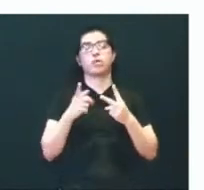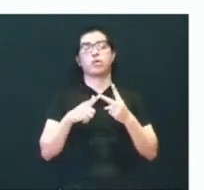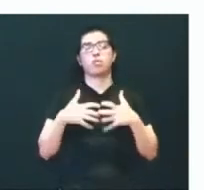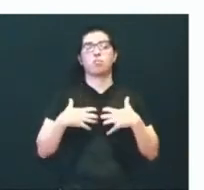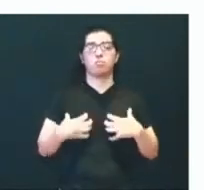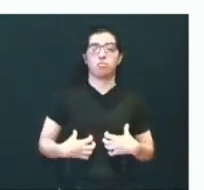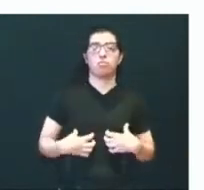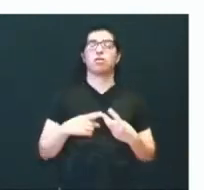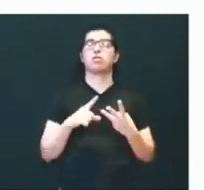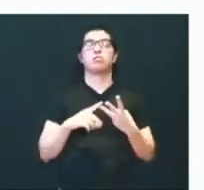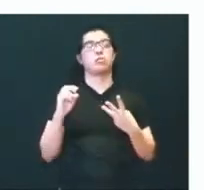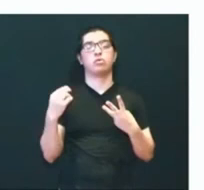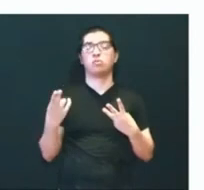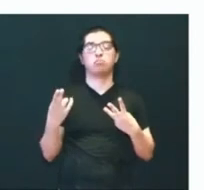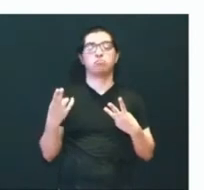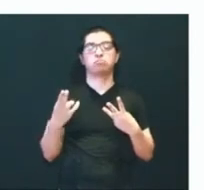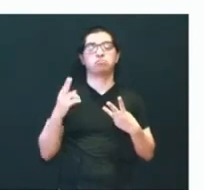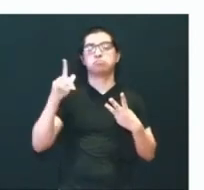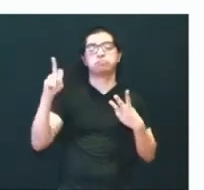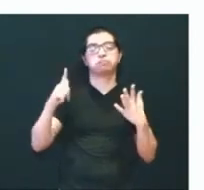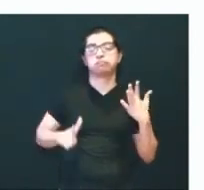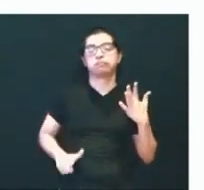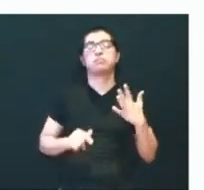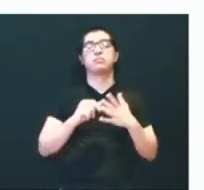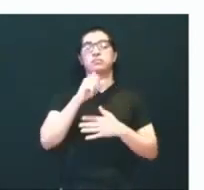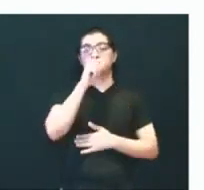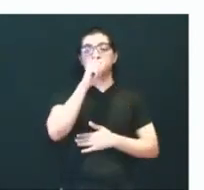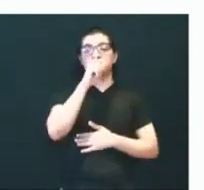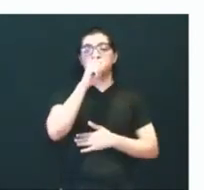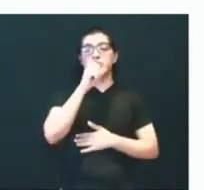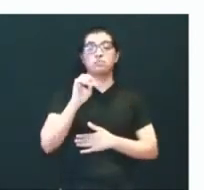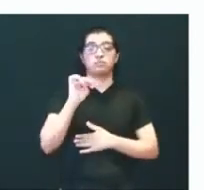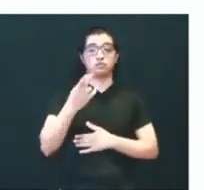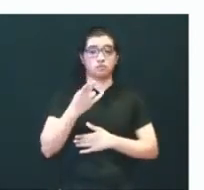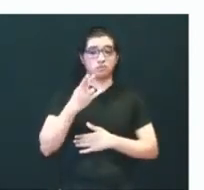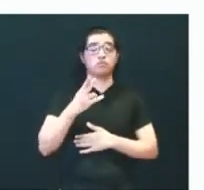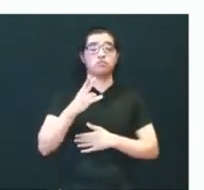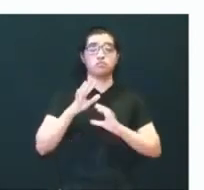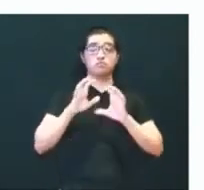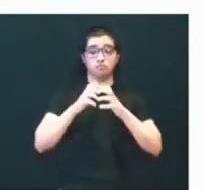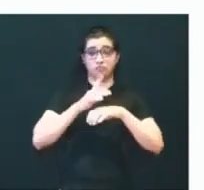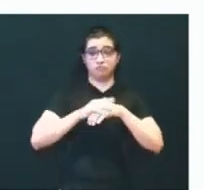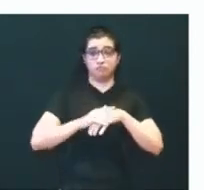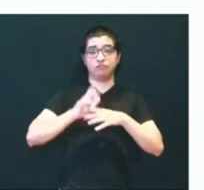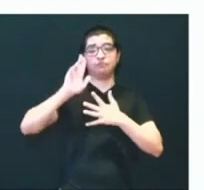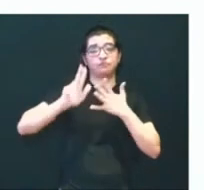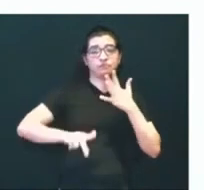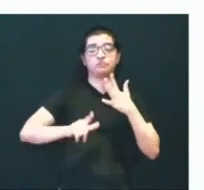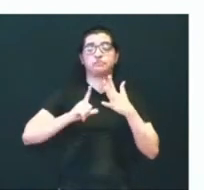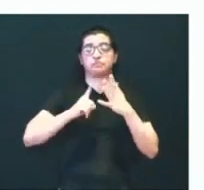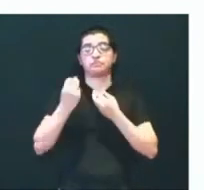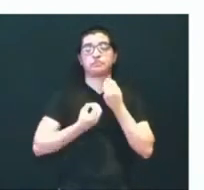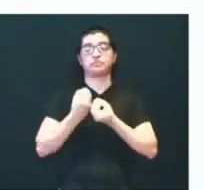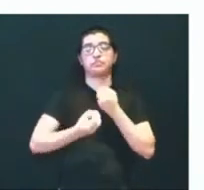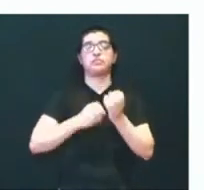pulmão, se ele tem uma outra doença ou um conjunto de outras doenças que façam com